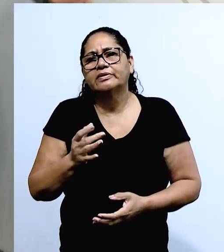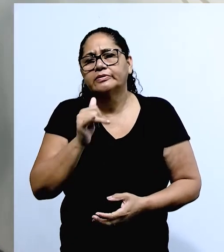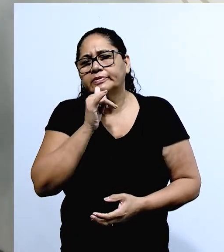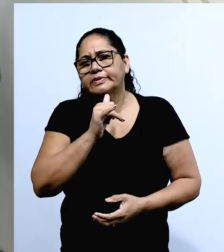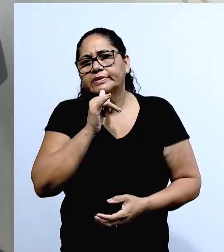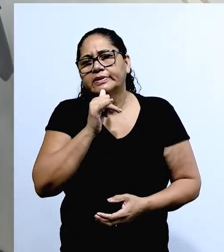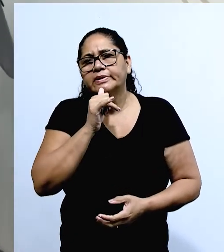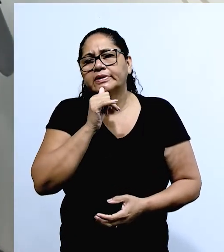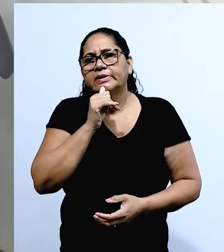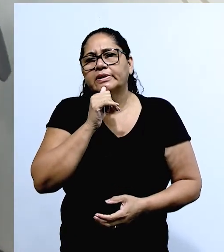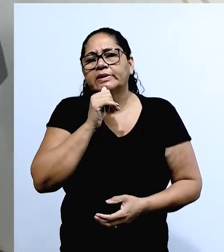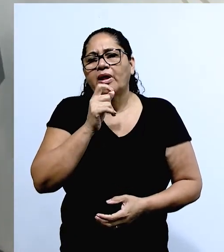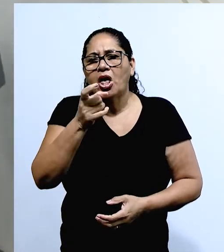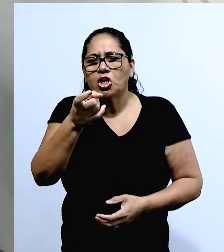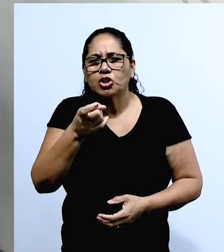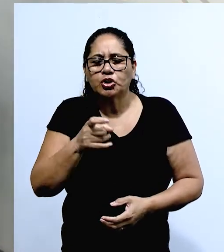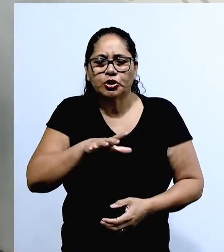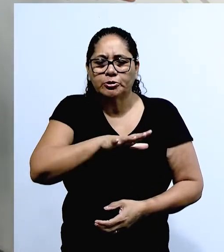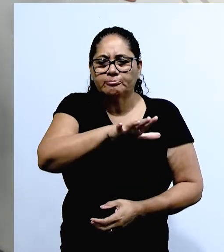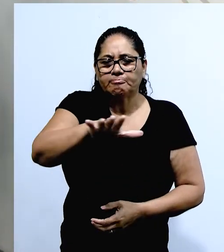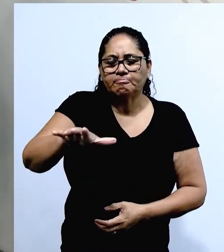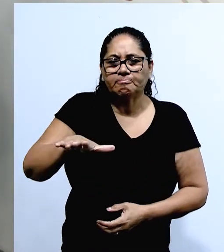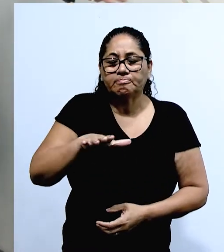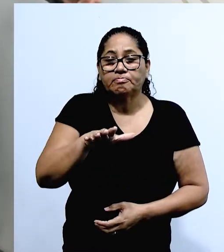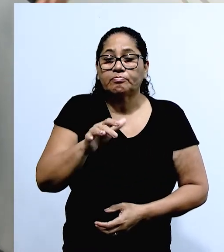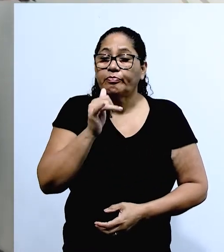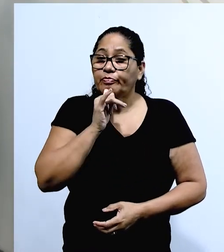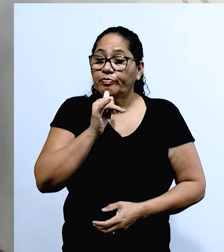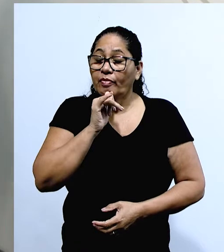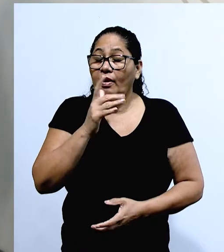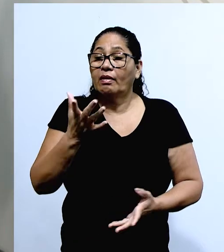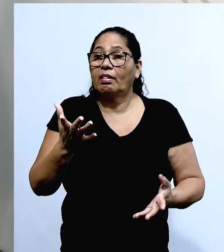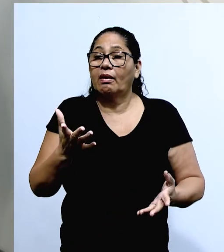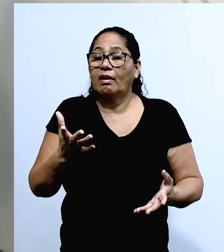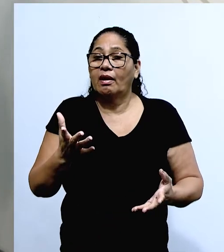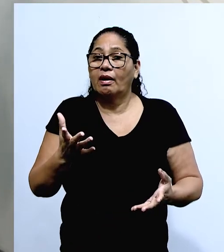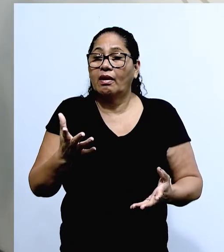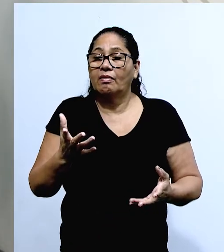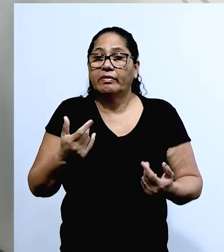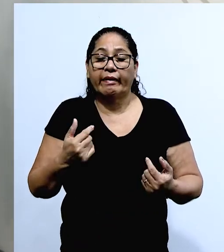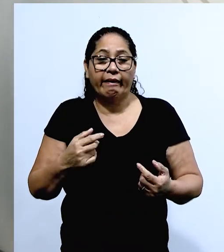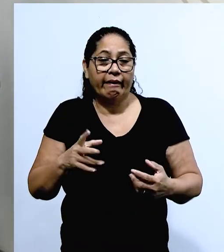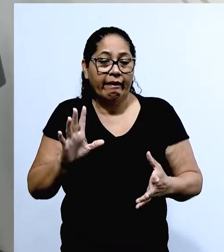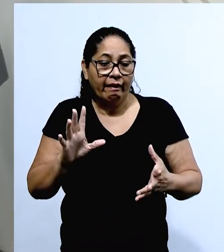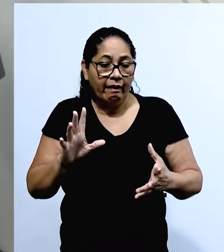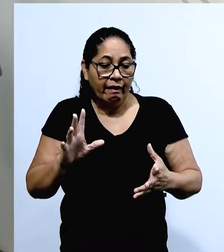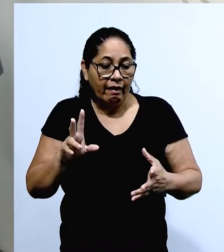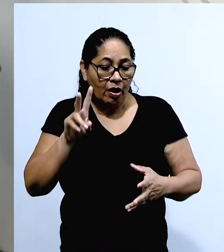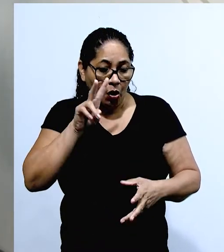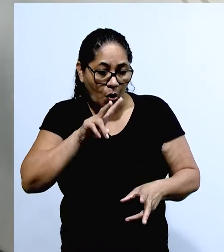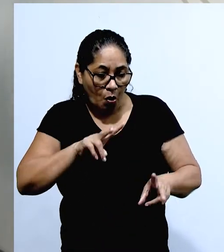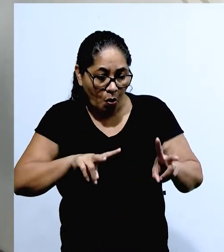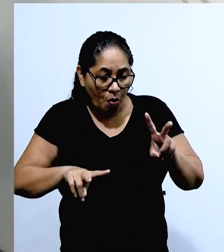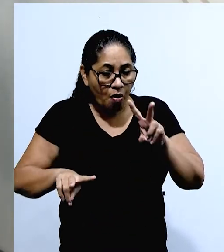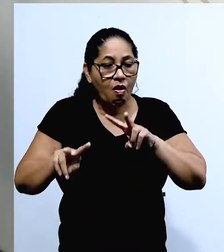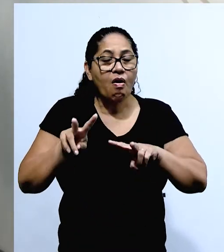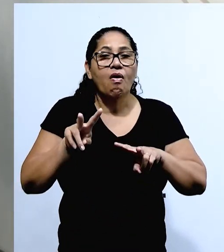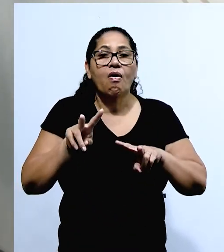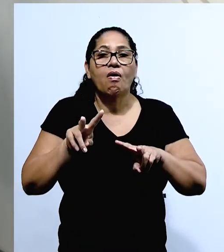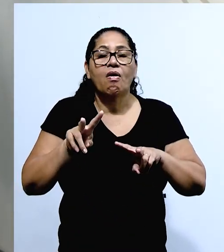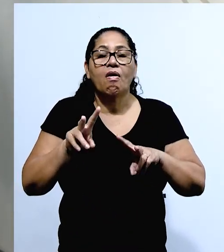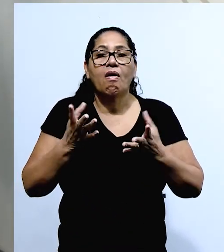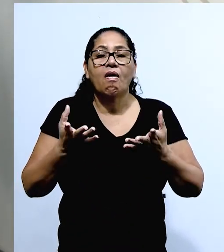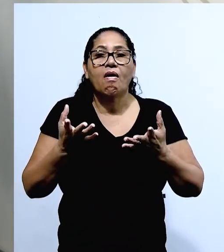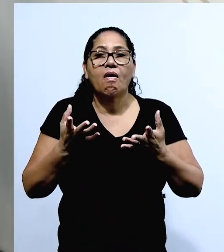Que são especialistas em X área, por exemplo. Então a ideia de tornar-se referência é isso. Referência é o quê? Aquilo que as pessoas olham, né,